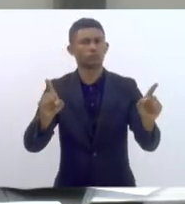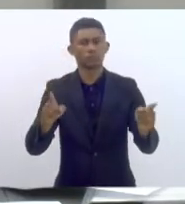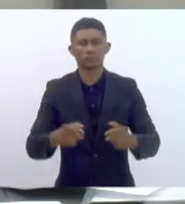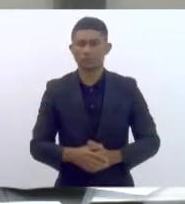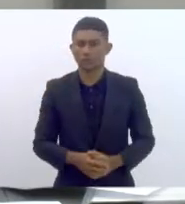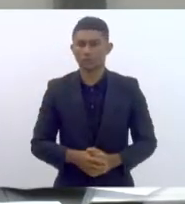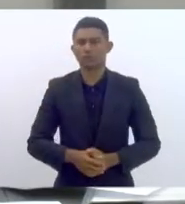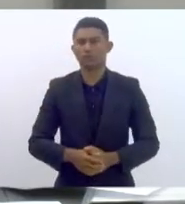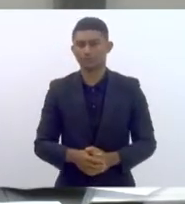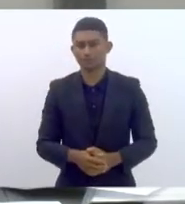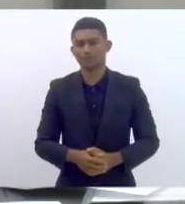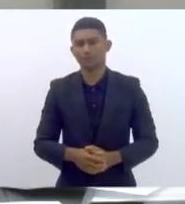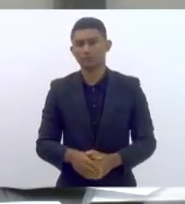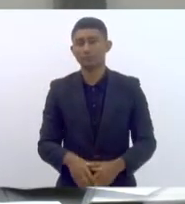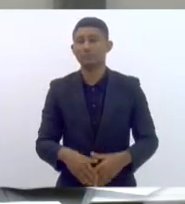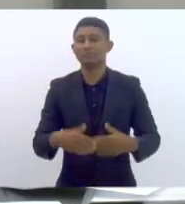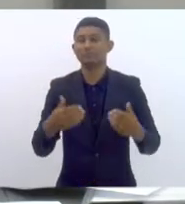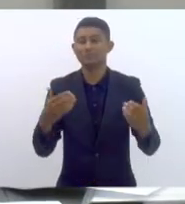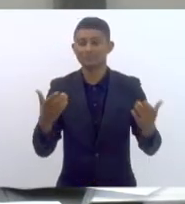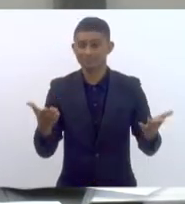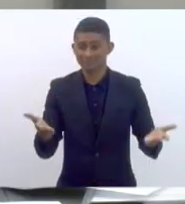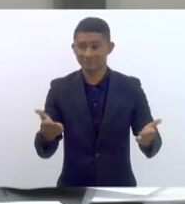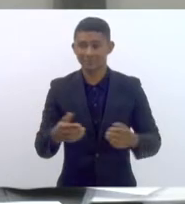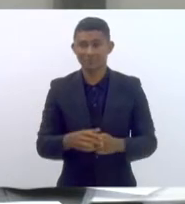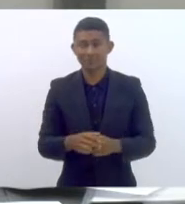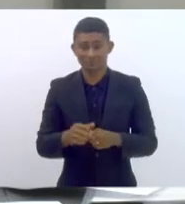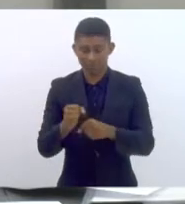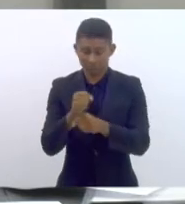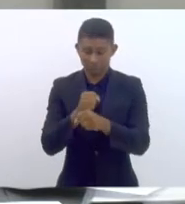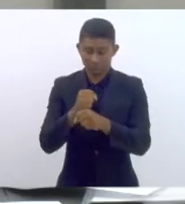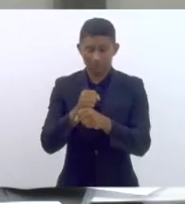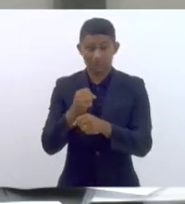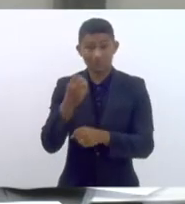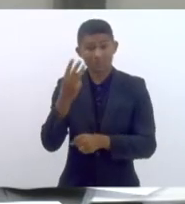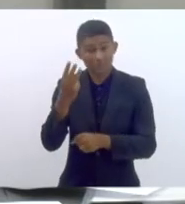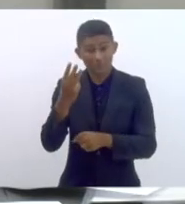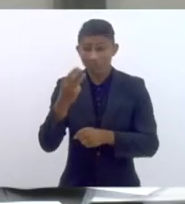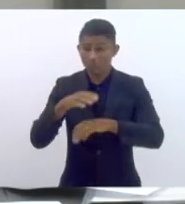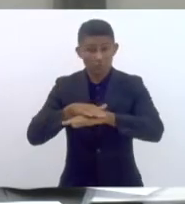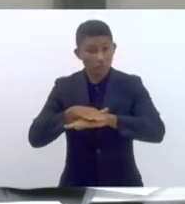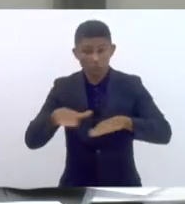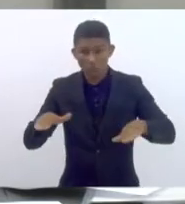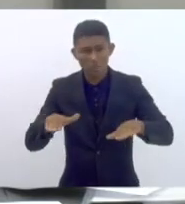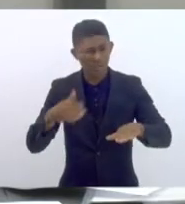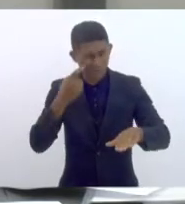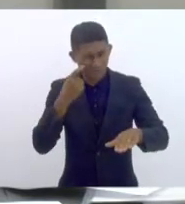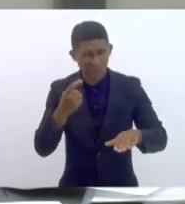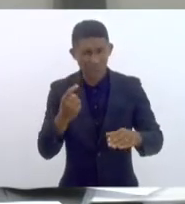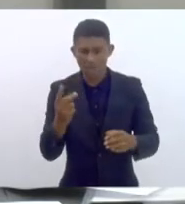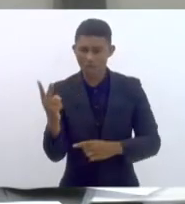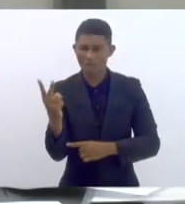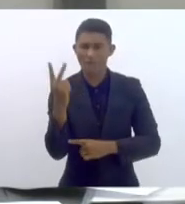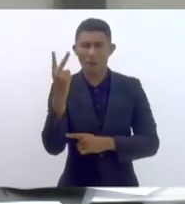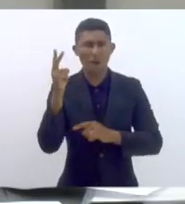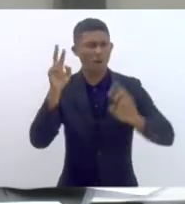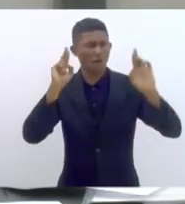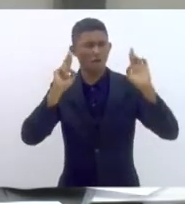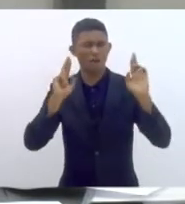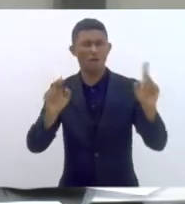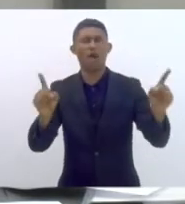Nós temos em apenas 3 anos. A gente pediu essas simulações porque o